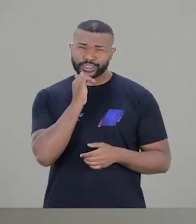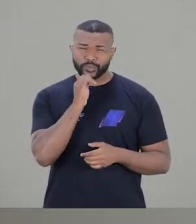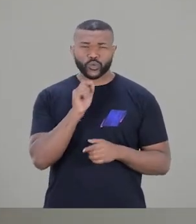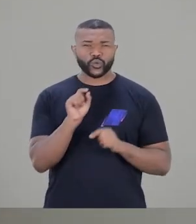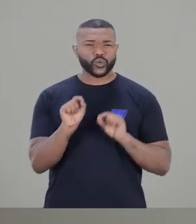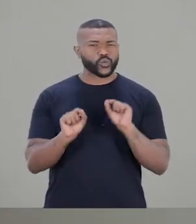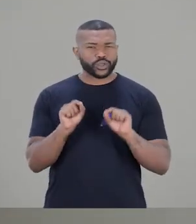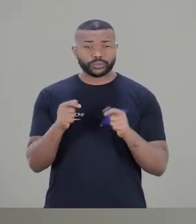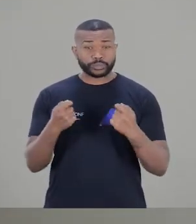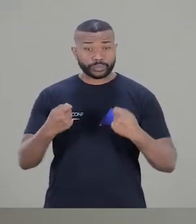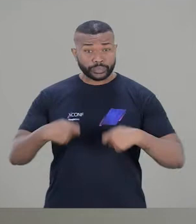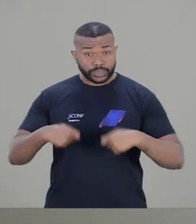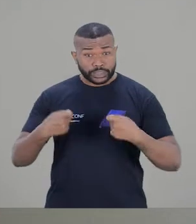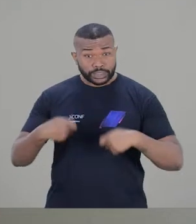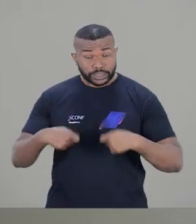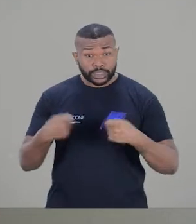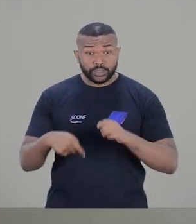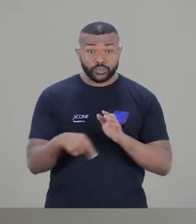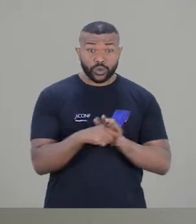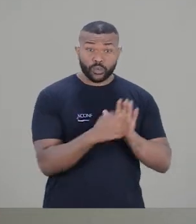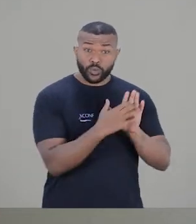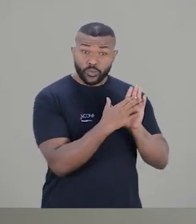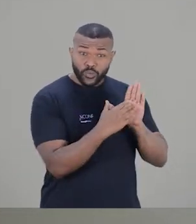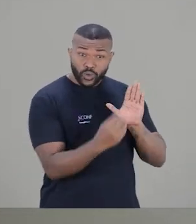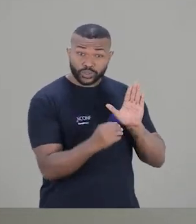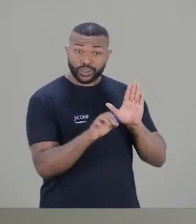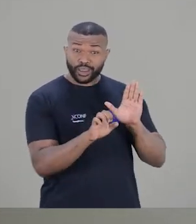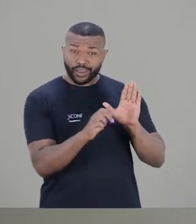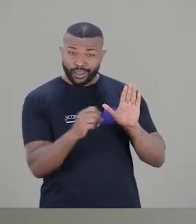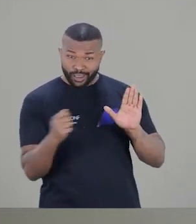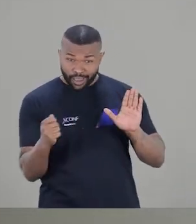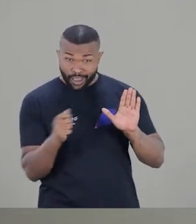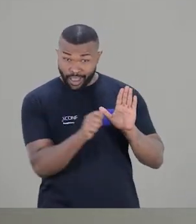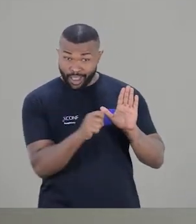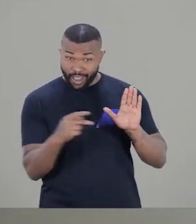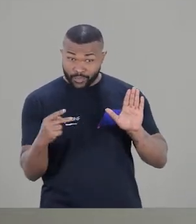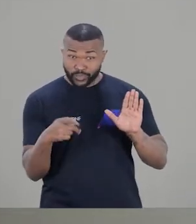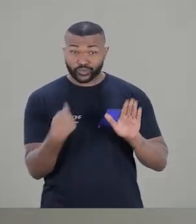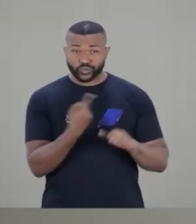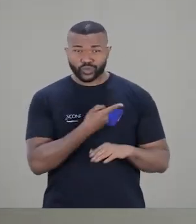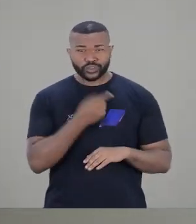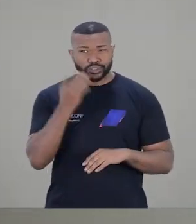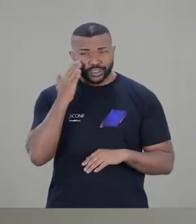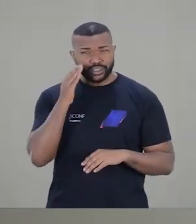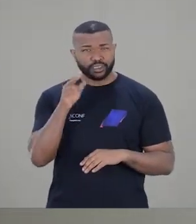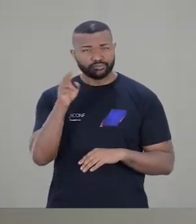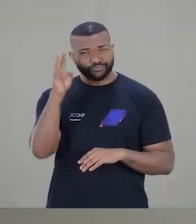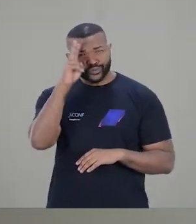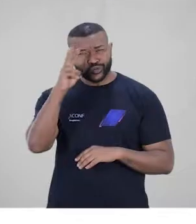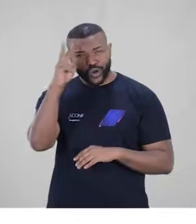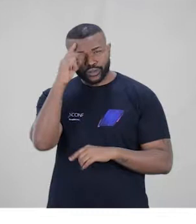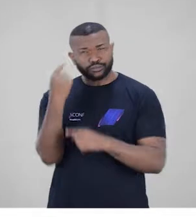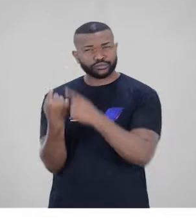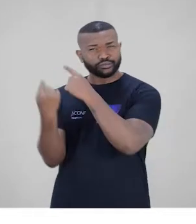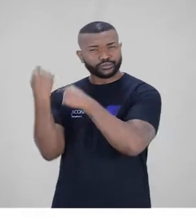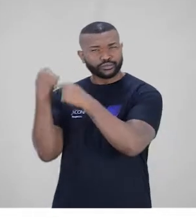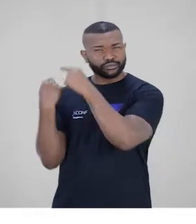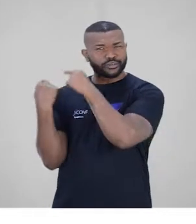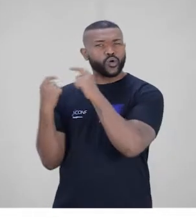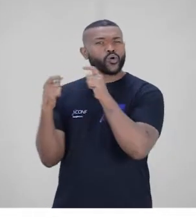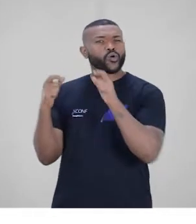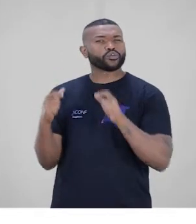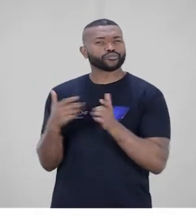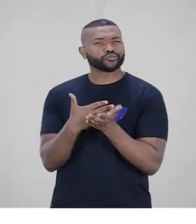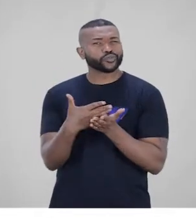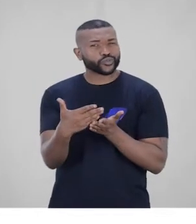pouco da necessidade de modularizar o app, é interessante que a gente também entenda qual que era o nosso cenário histórico, ou seja, da onde a gente